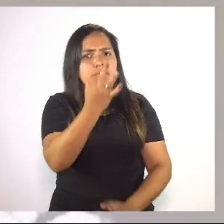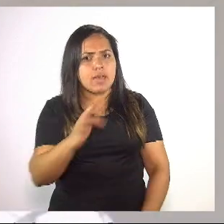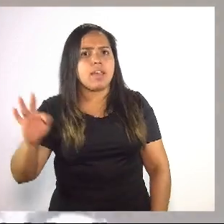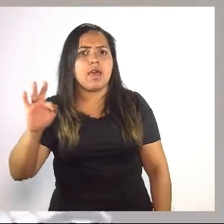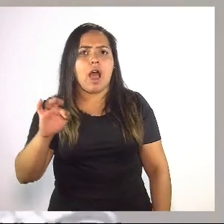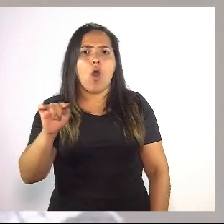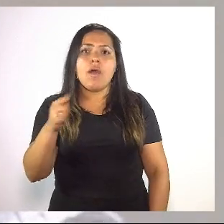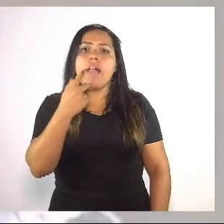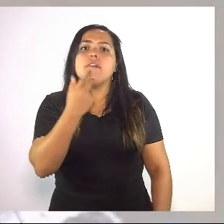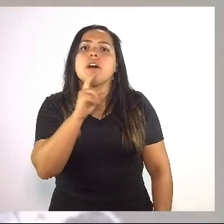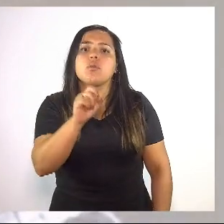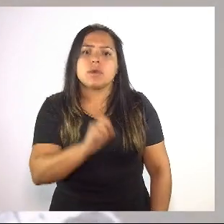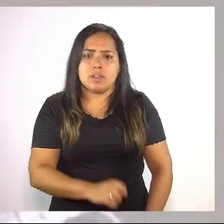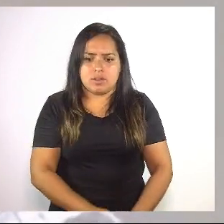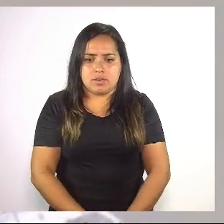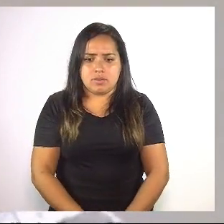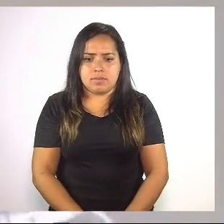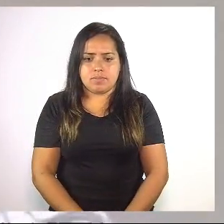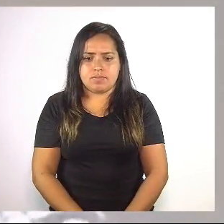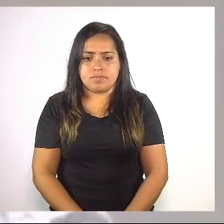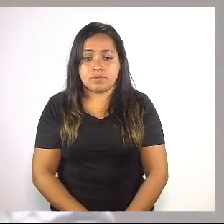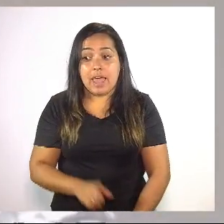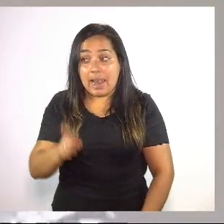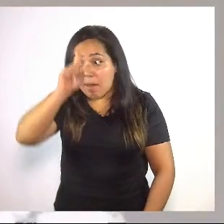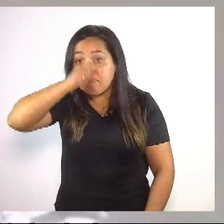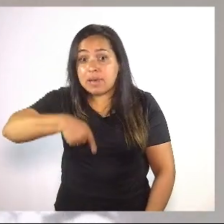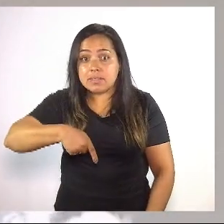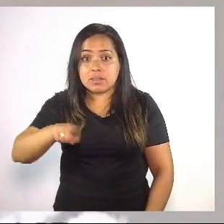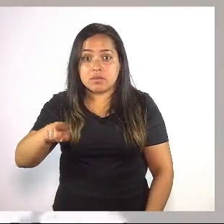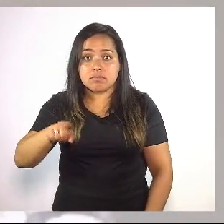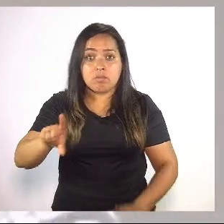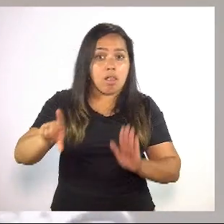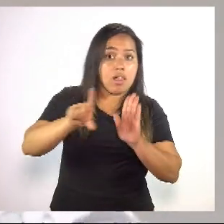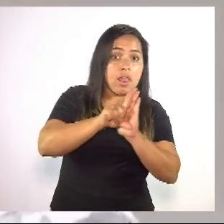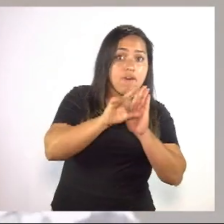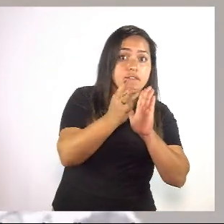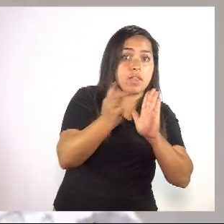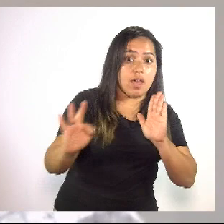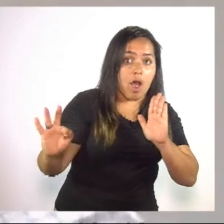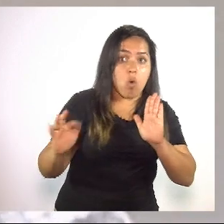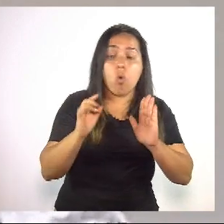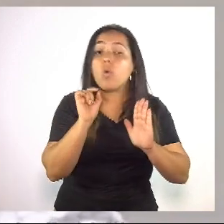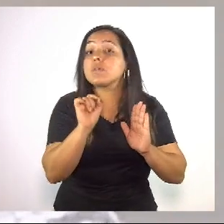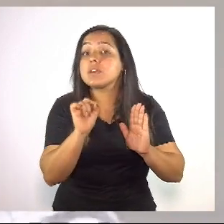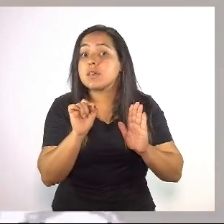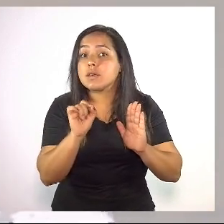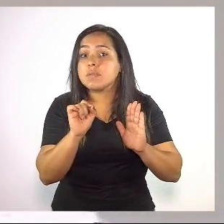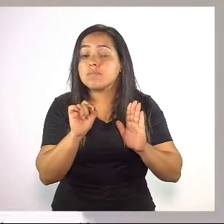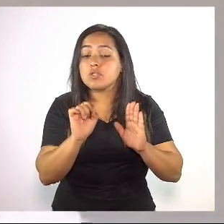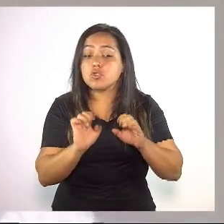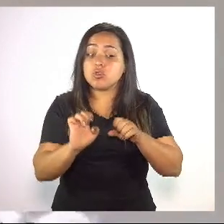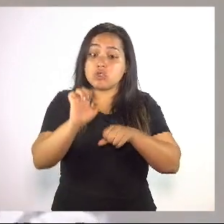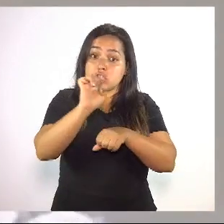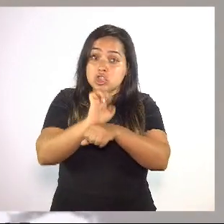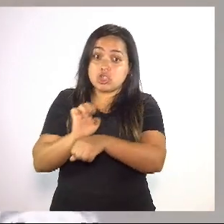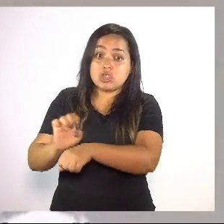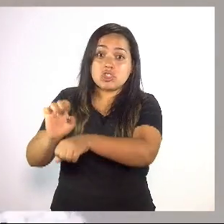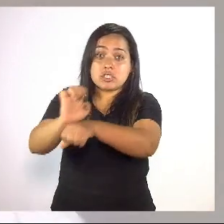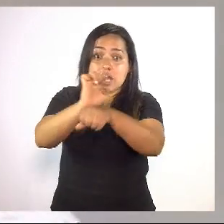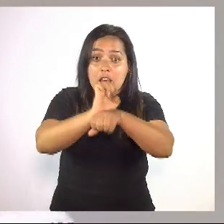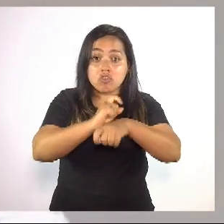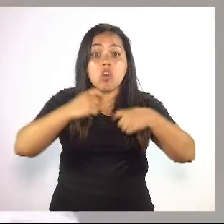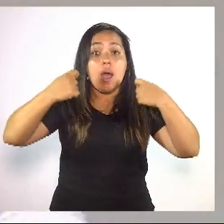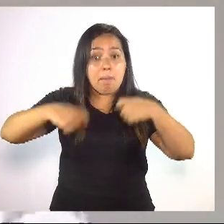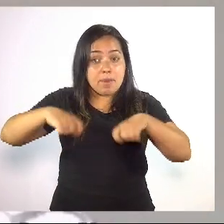e diz, ordinária federal, e diz que os estados devem fazer